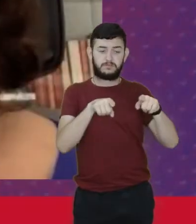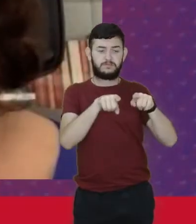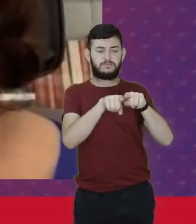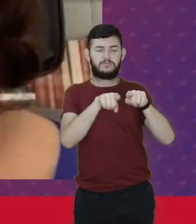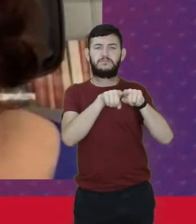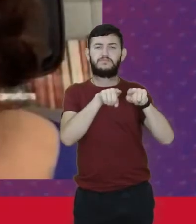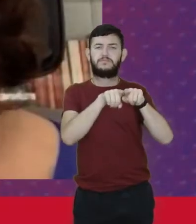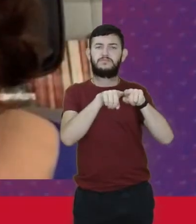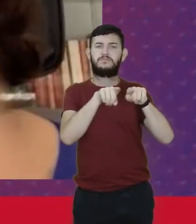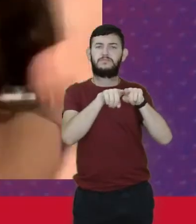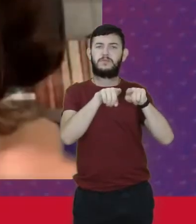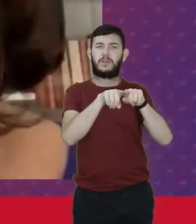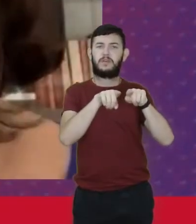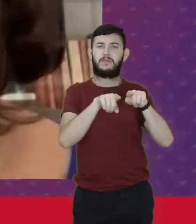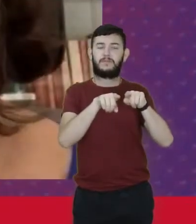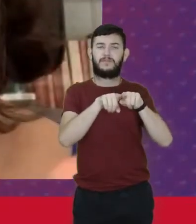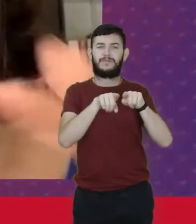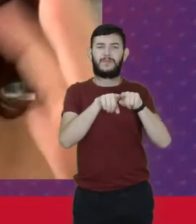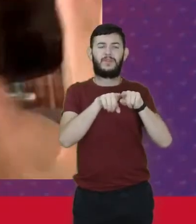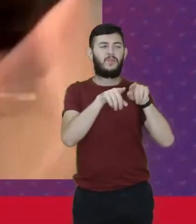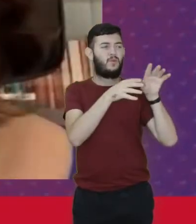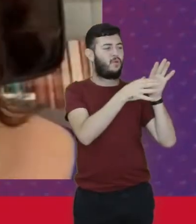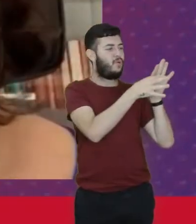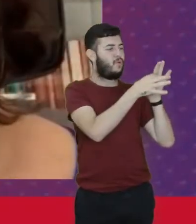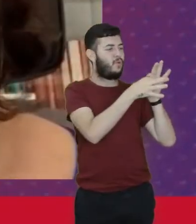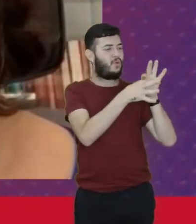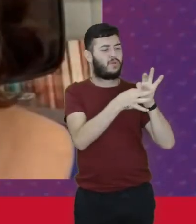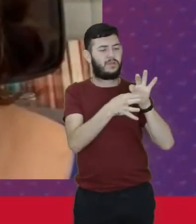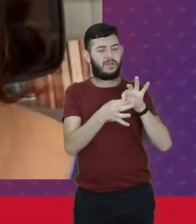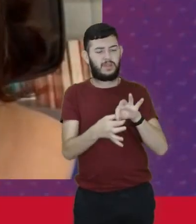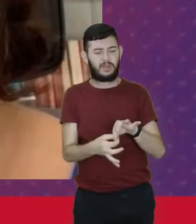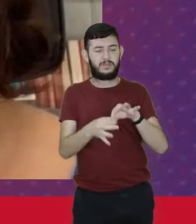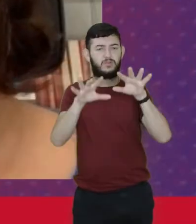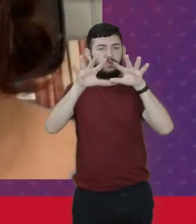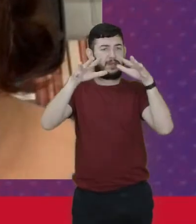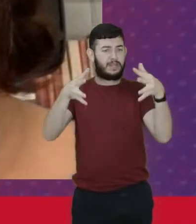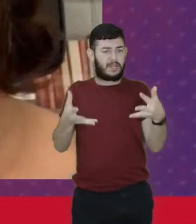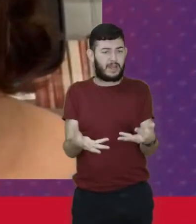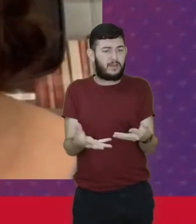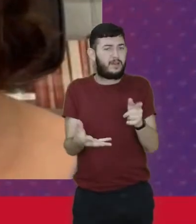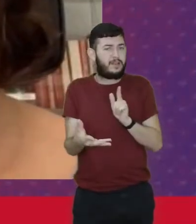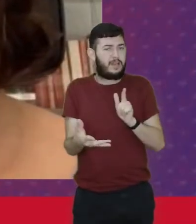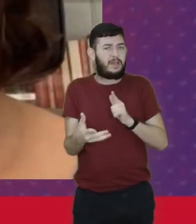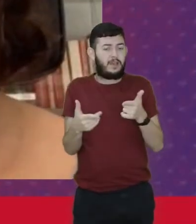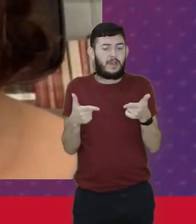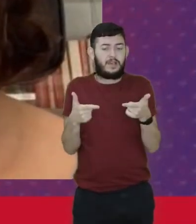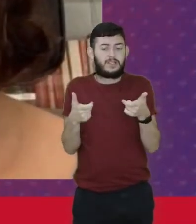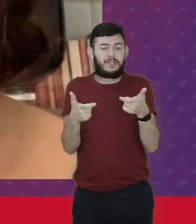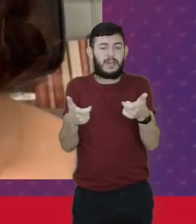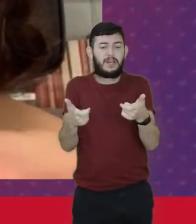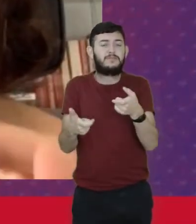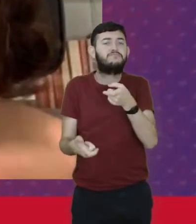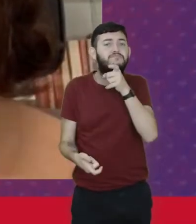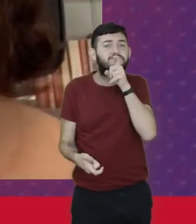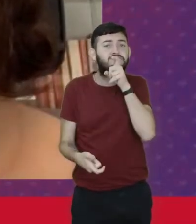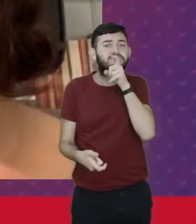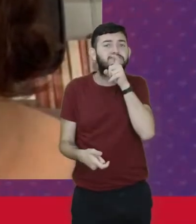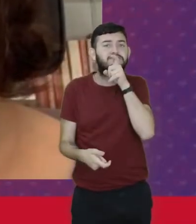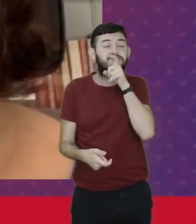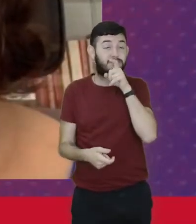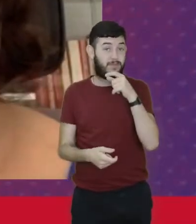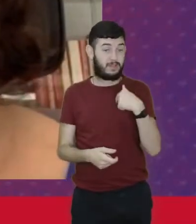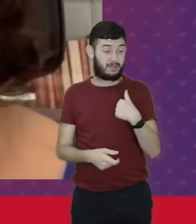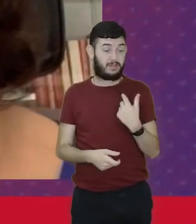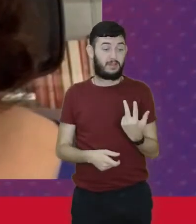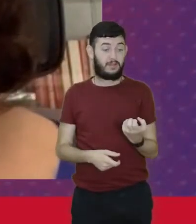na história da Guerra Fria, em nível internacional. Eu quero falar, portanto, um pouquinho com vocês